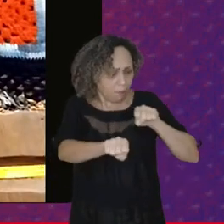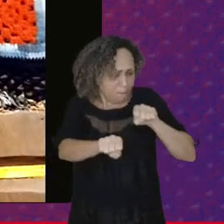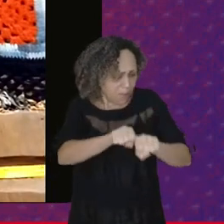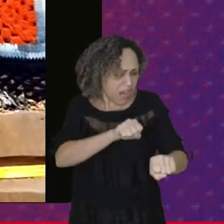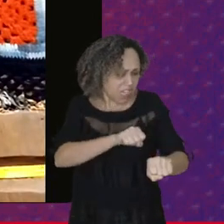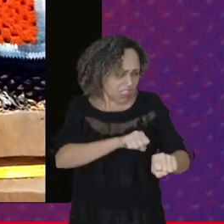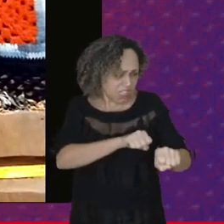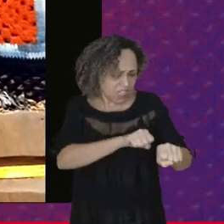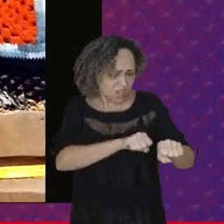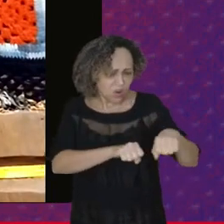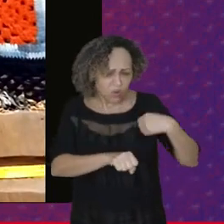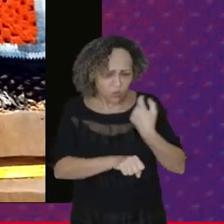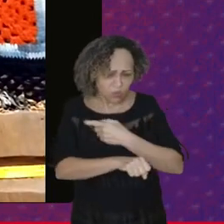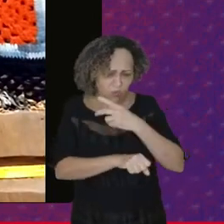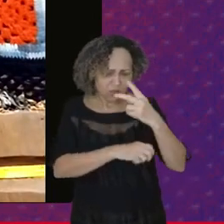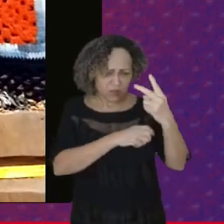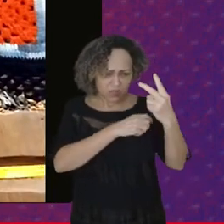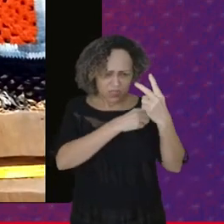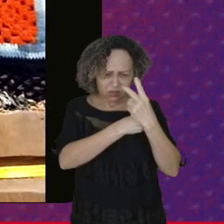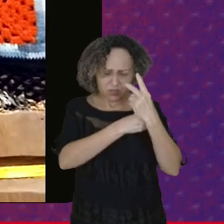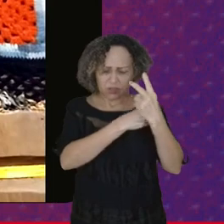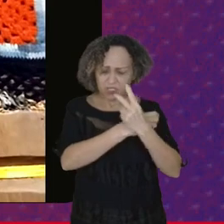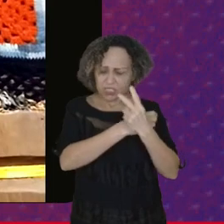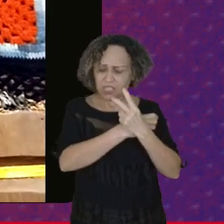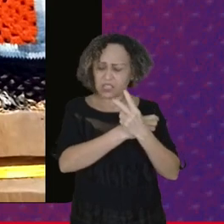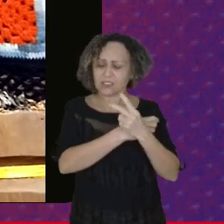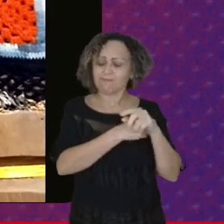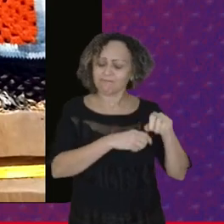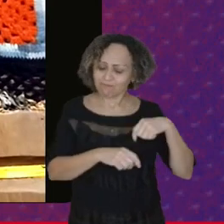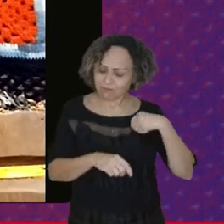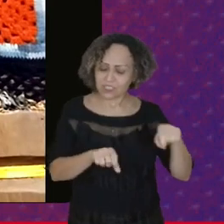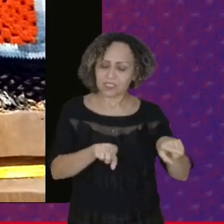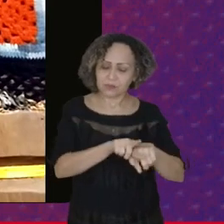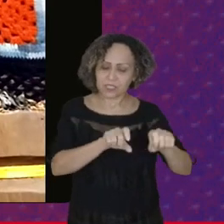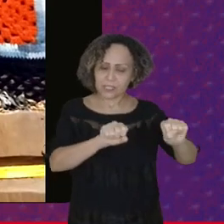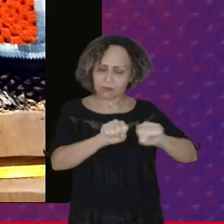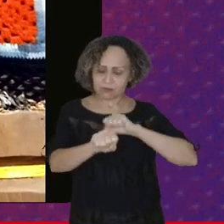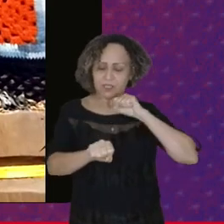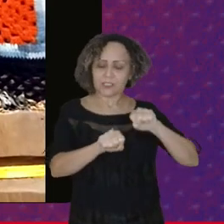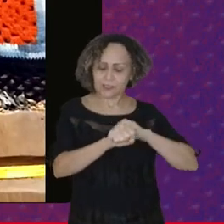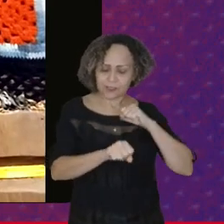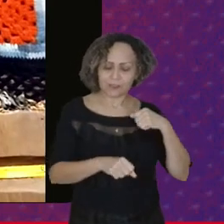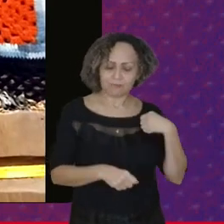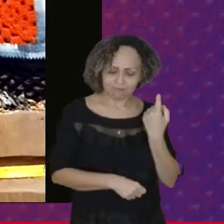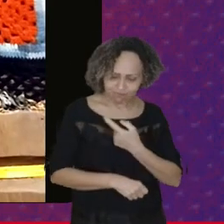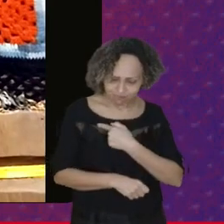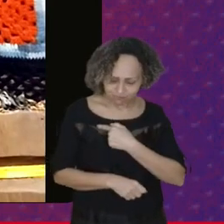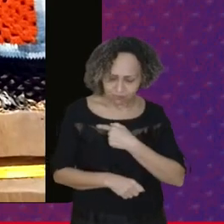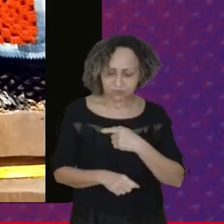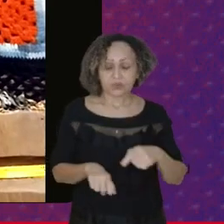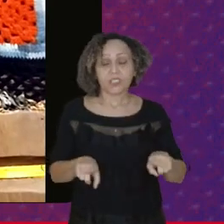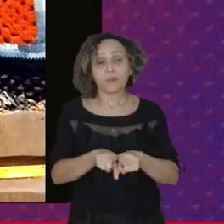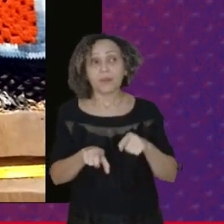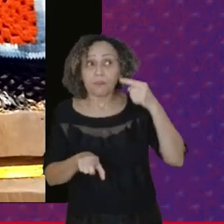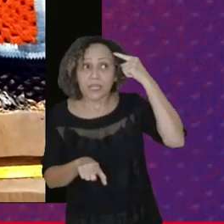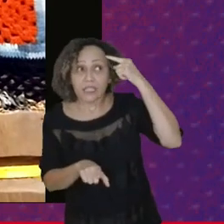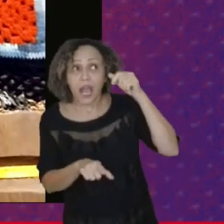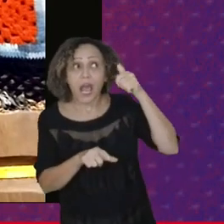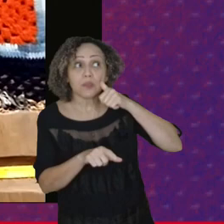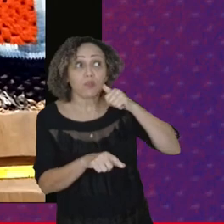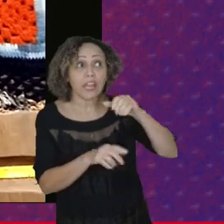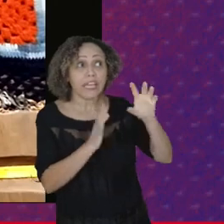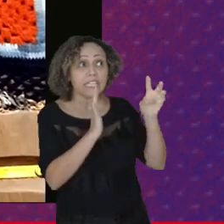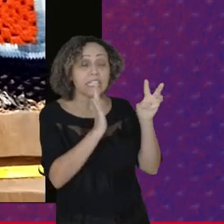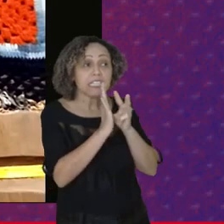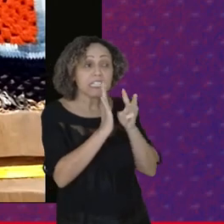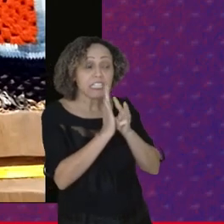daí, pensar esses indígenas, essas mulheres indígenas, também nas cidades. Nós temos indígenas nas aldeias, indígenas